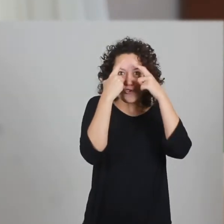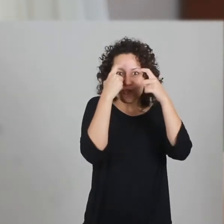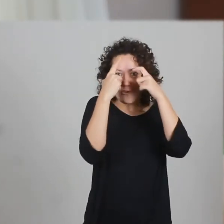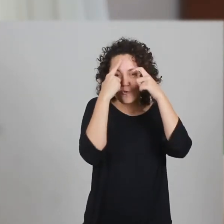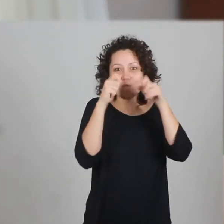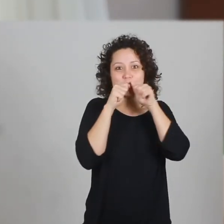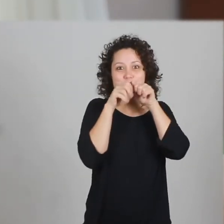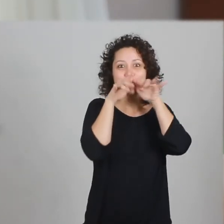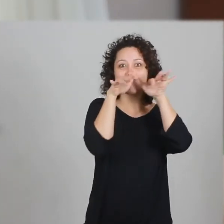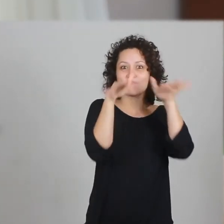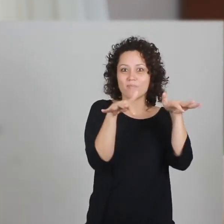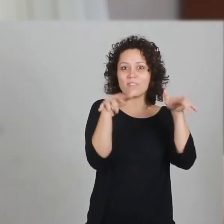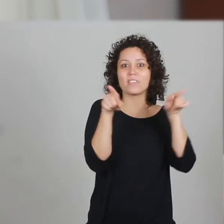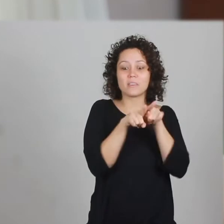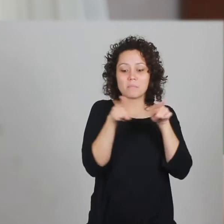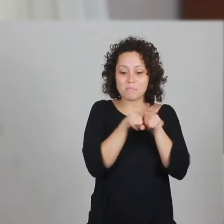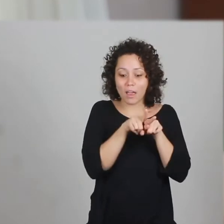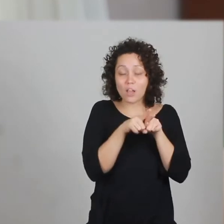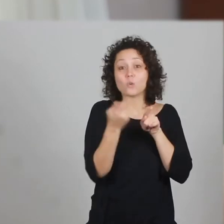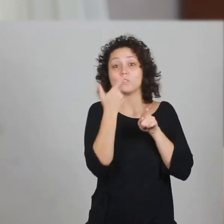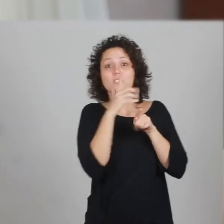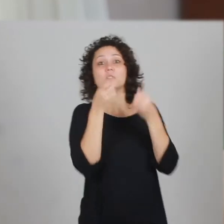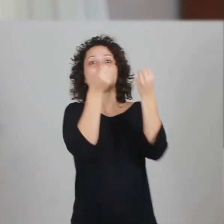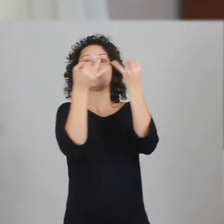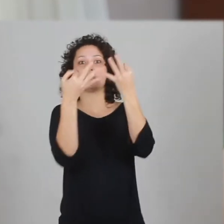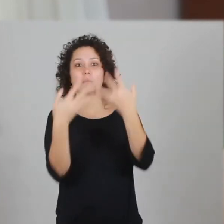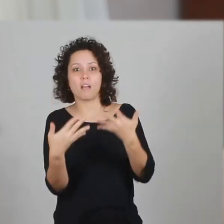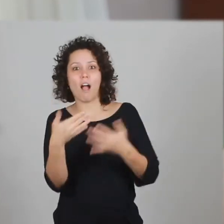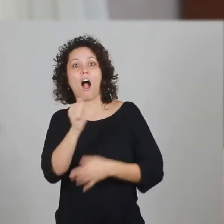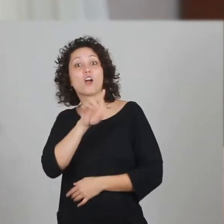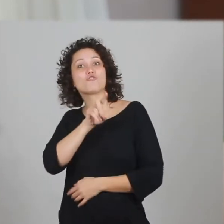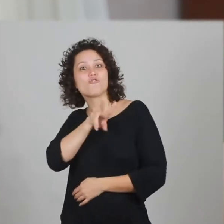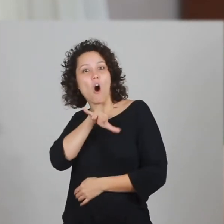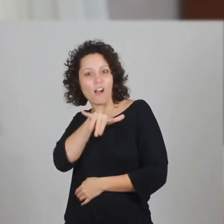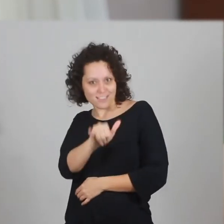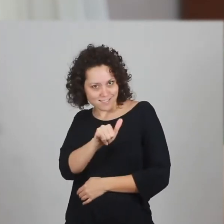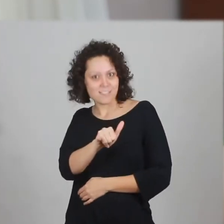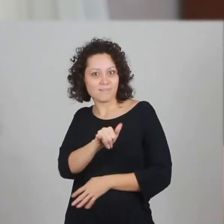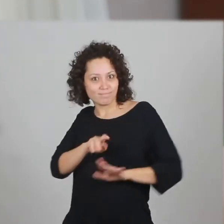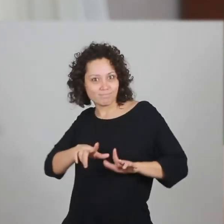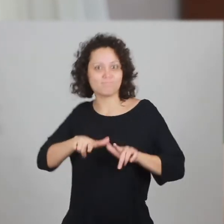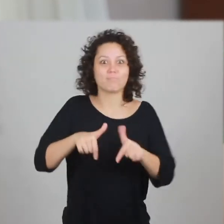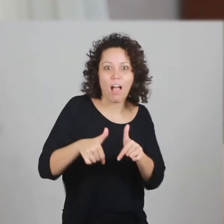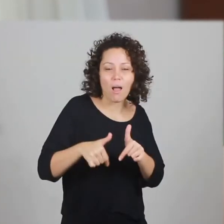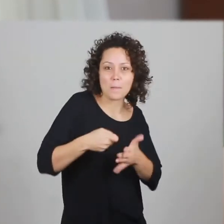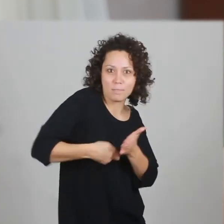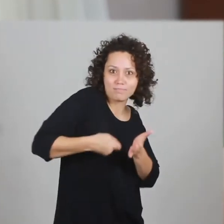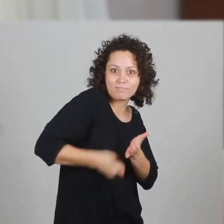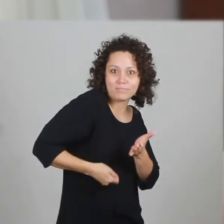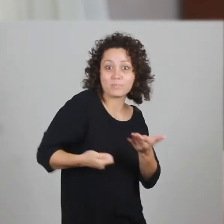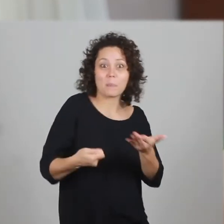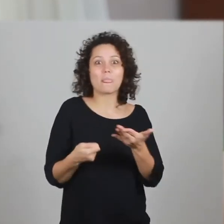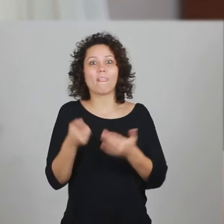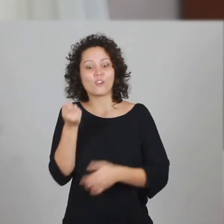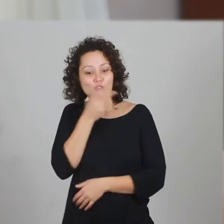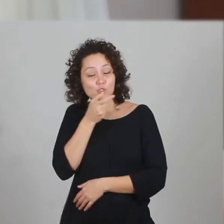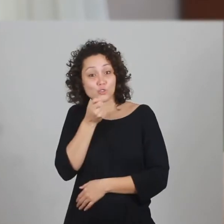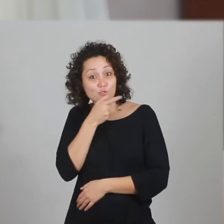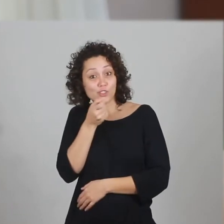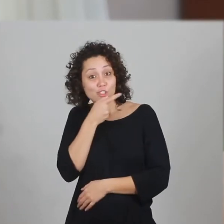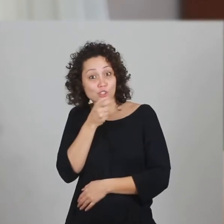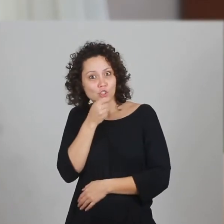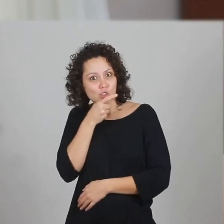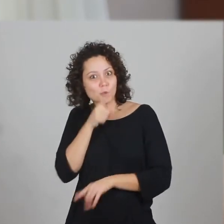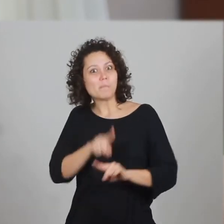assunto, também foi possível falar de advocacy nessa ação. Então, foi muito divertido, mas no fim das contas